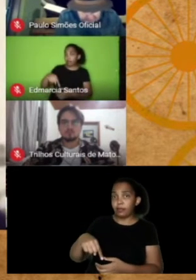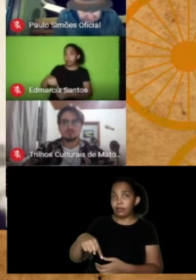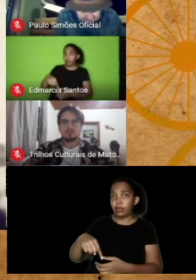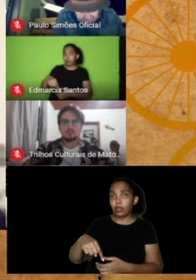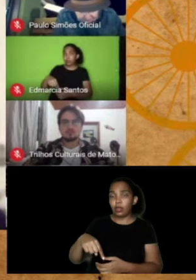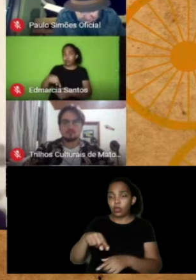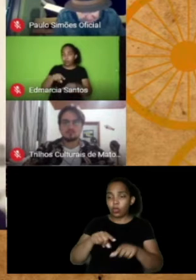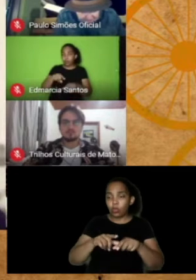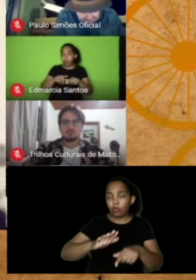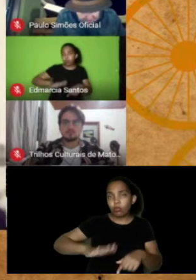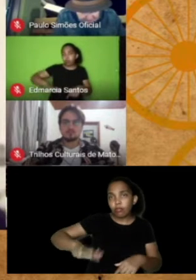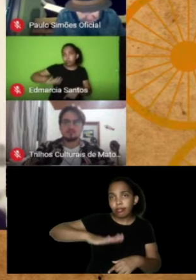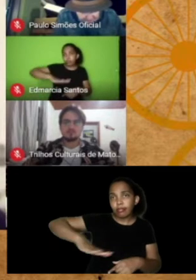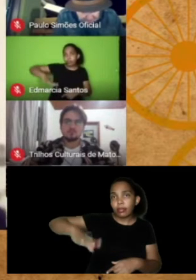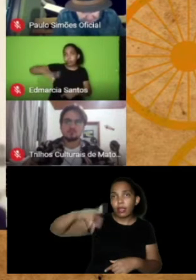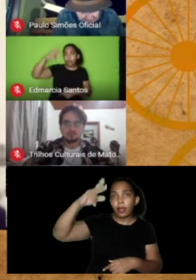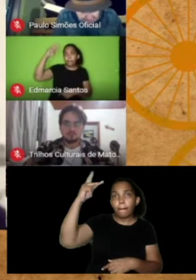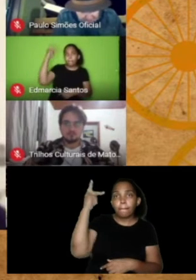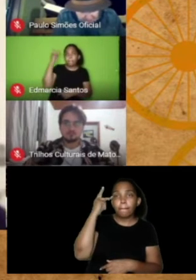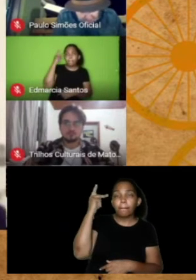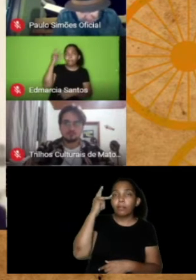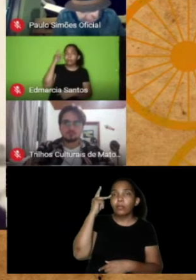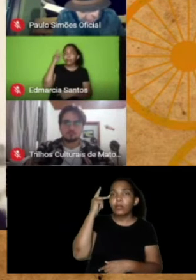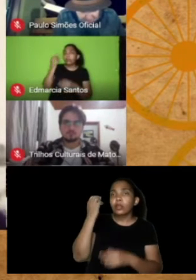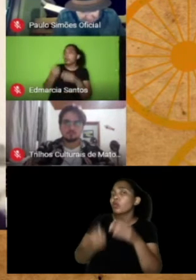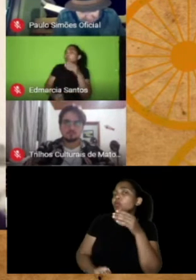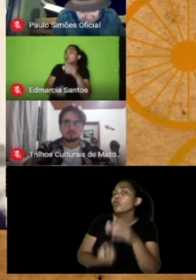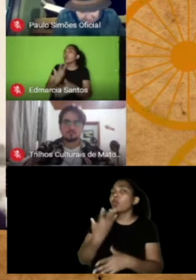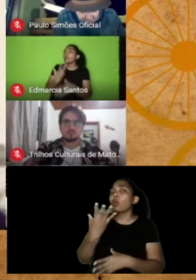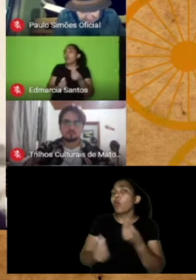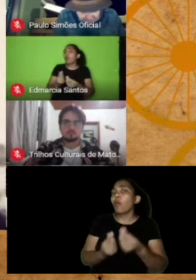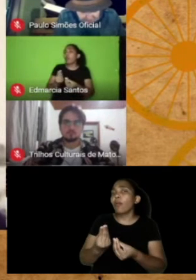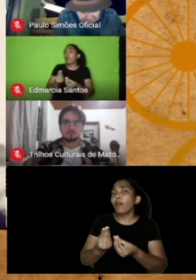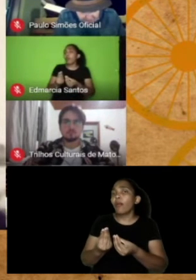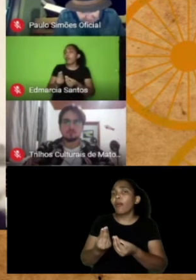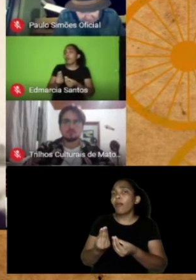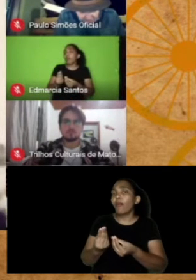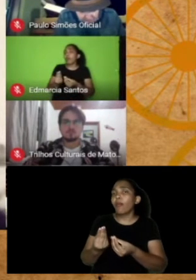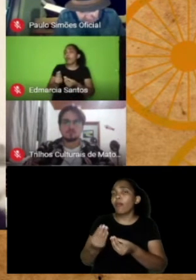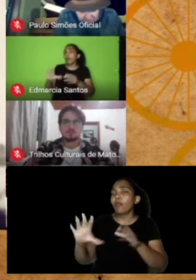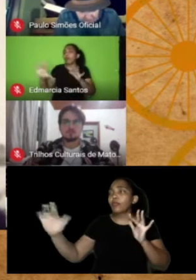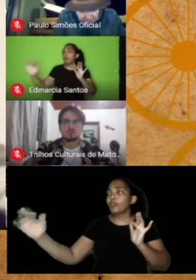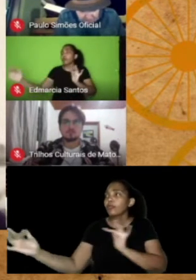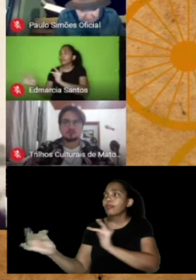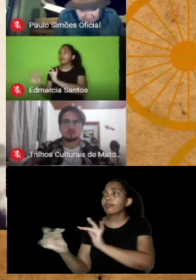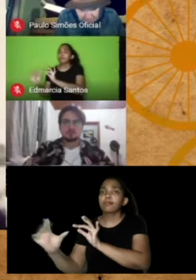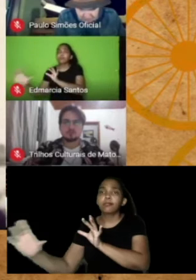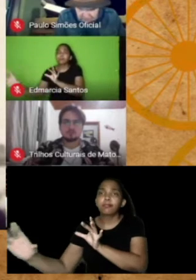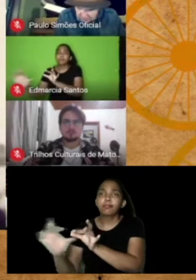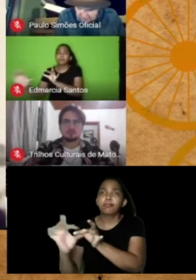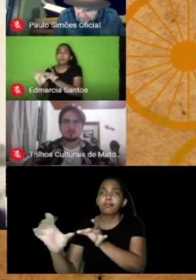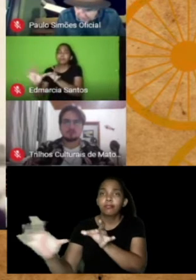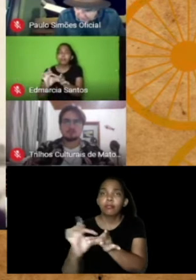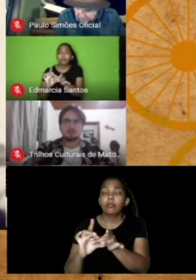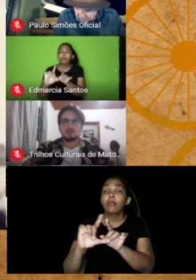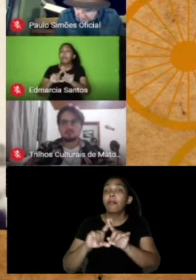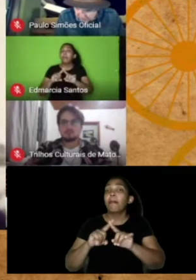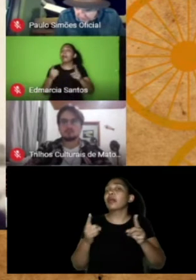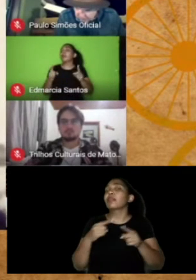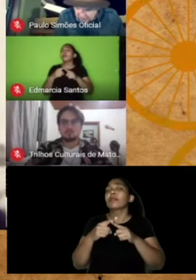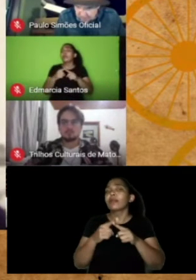paulista, ela surge como uma função não de integração, mas de escoamento do café. Né?